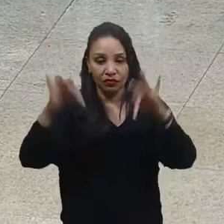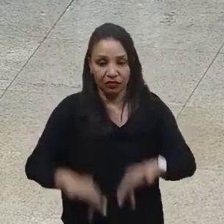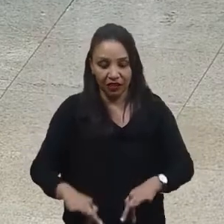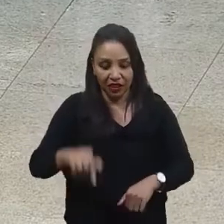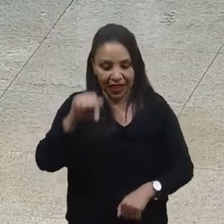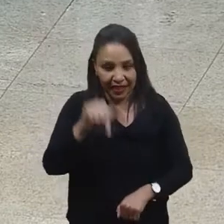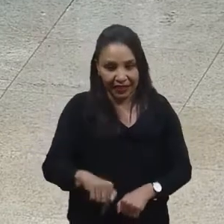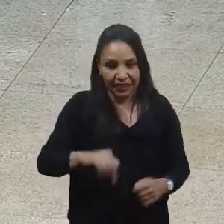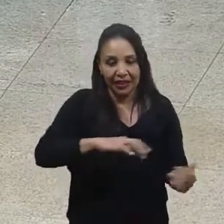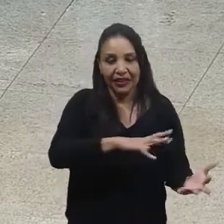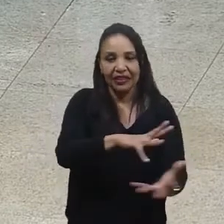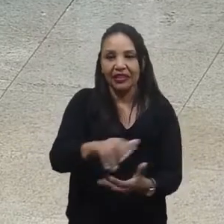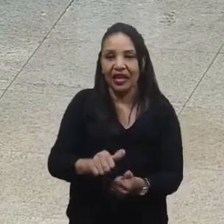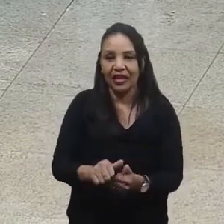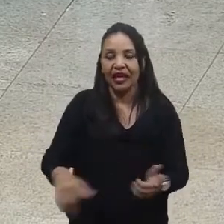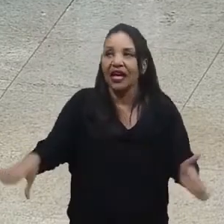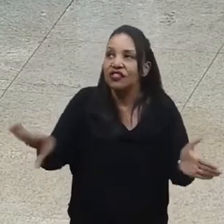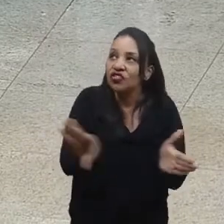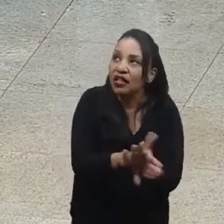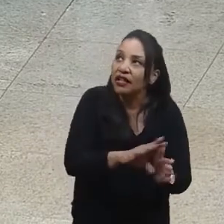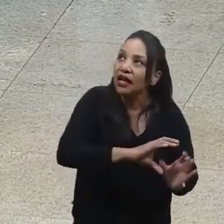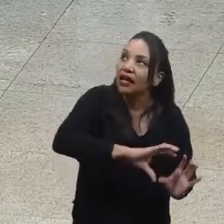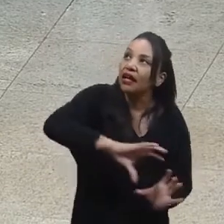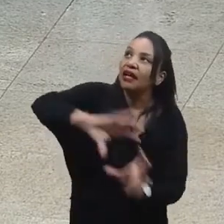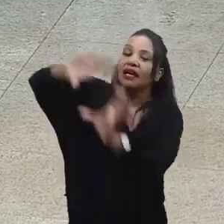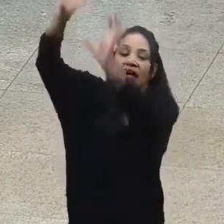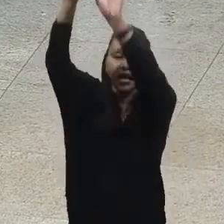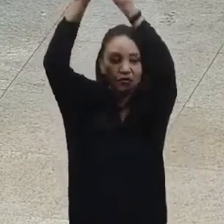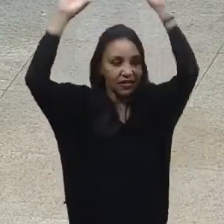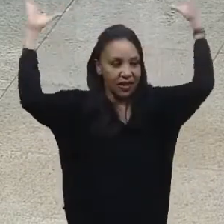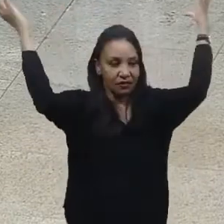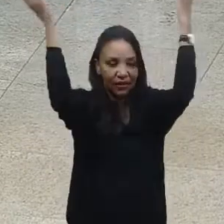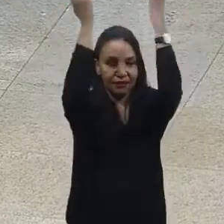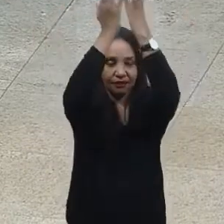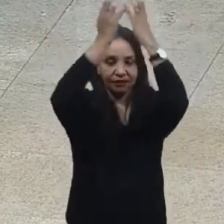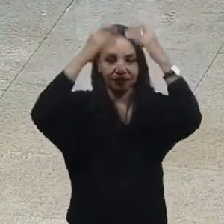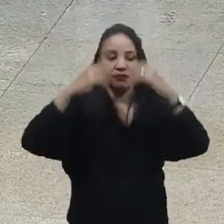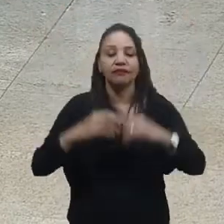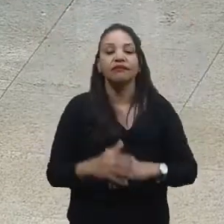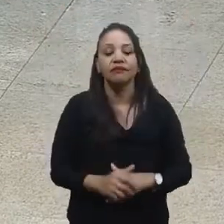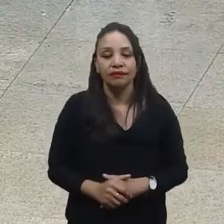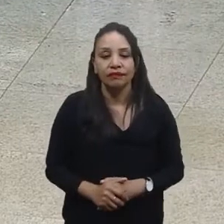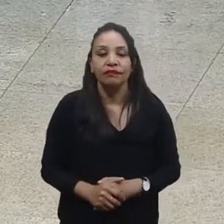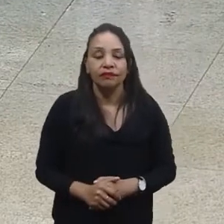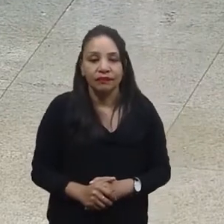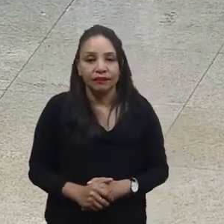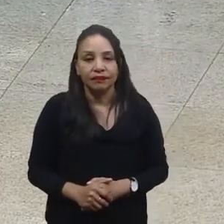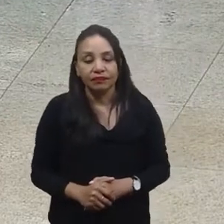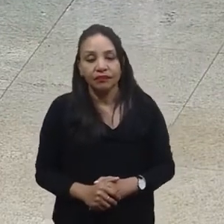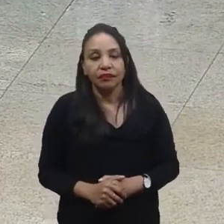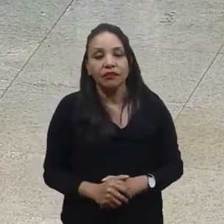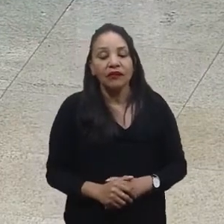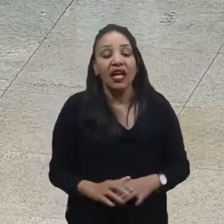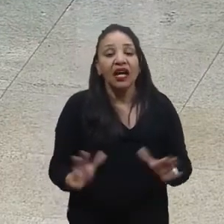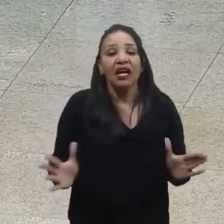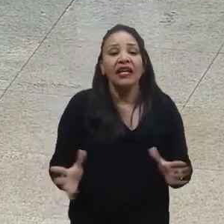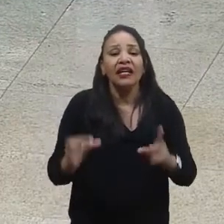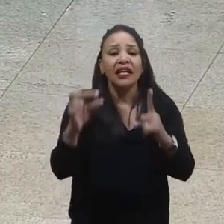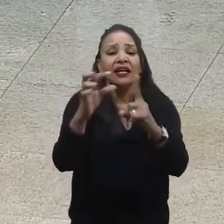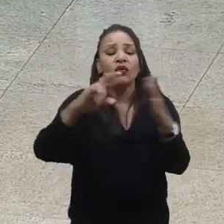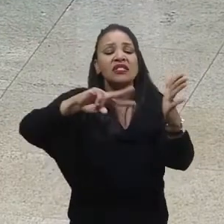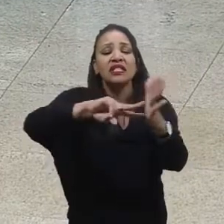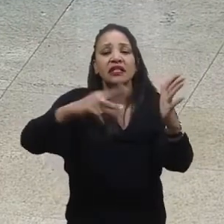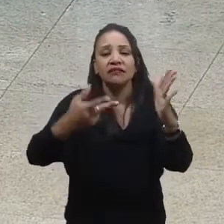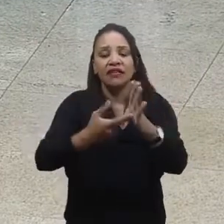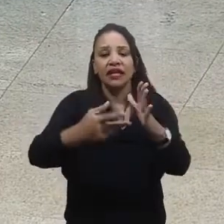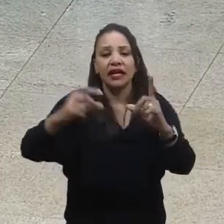e eu gosto muito da pergunta porque estou nesse mundo para alcançar o nosso fim e a palavra defunto O que significa